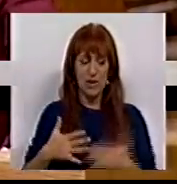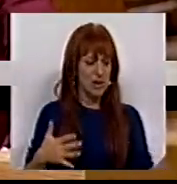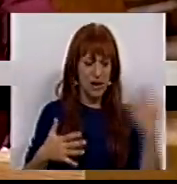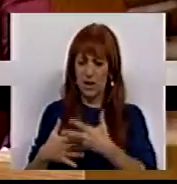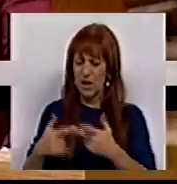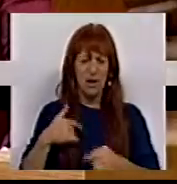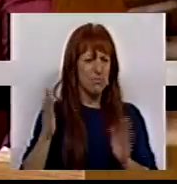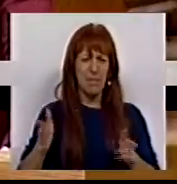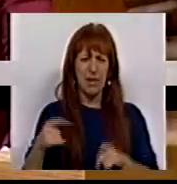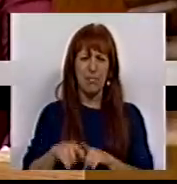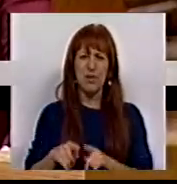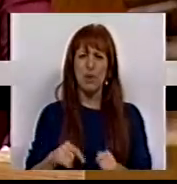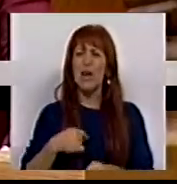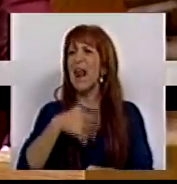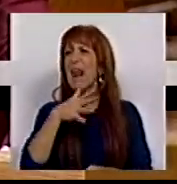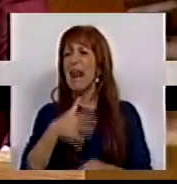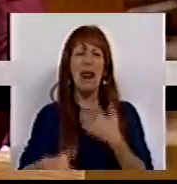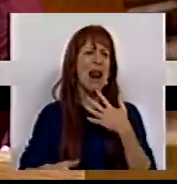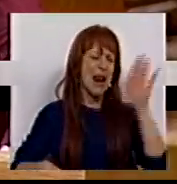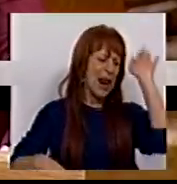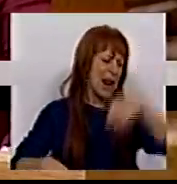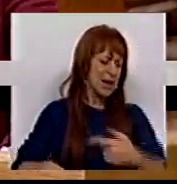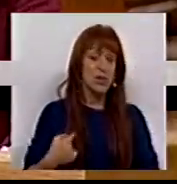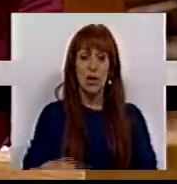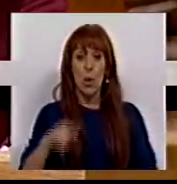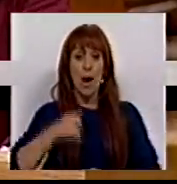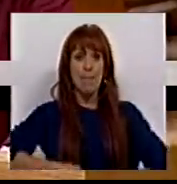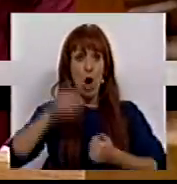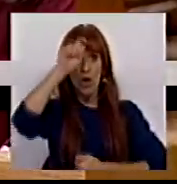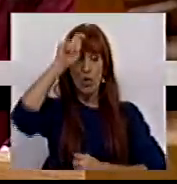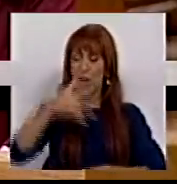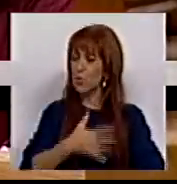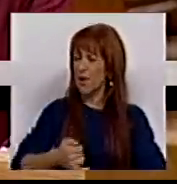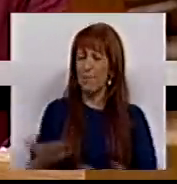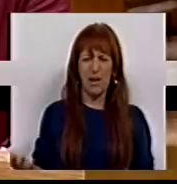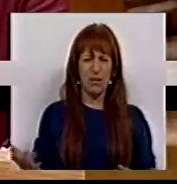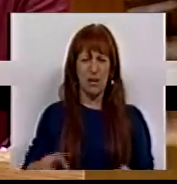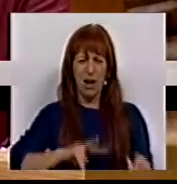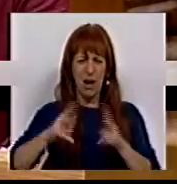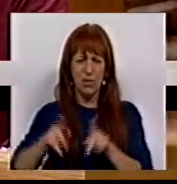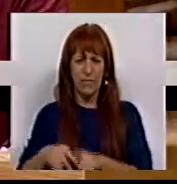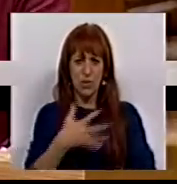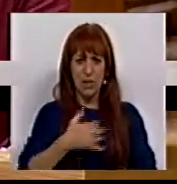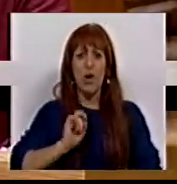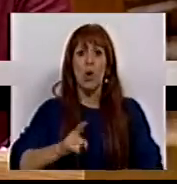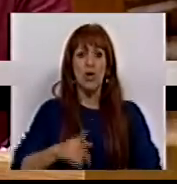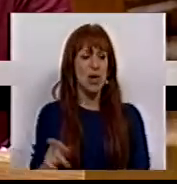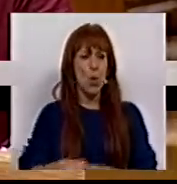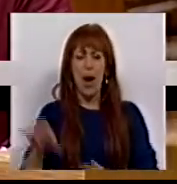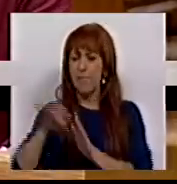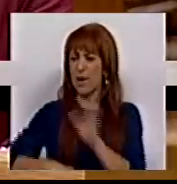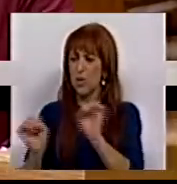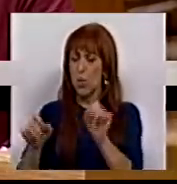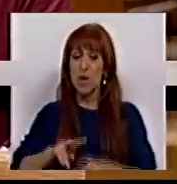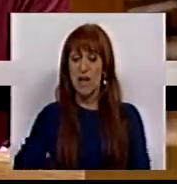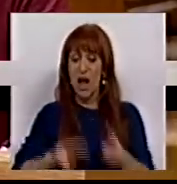não vale a pena vir com uma conversa estafada que mais vale um estágio que o desemprego. A alternativa ao desemprego não é a